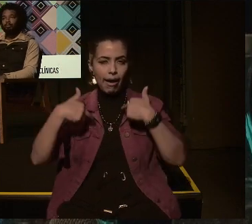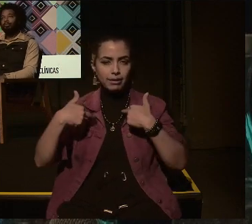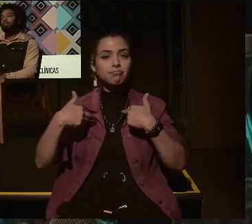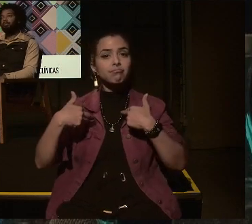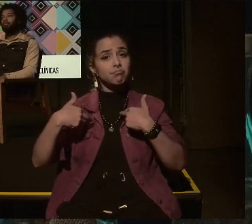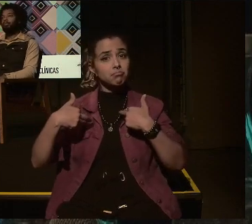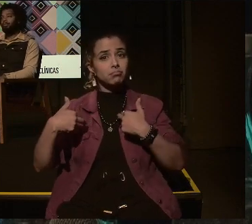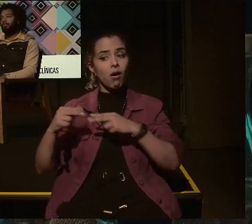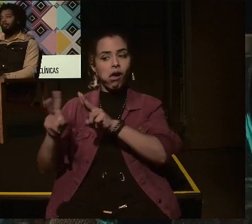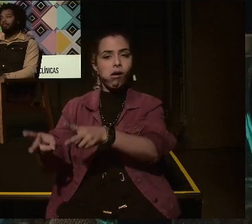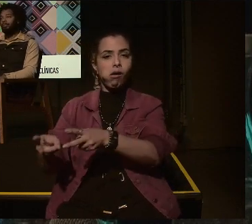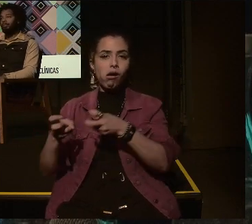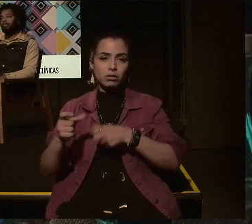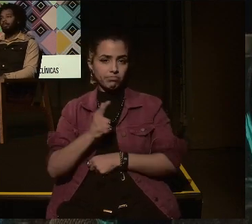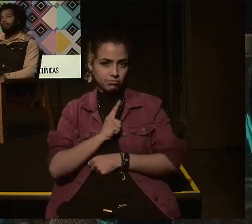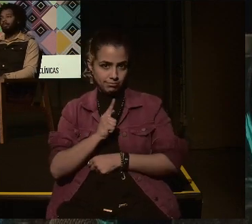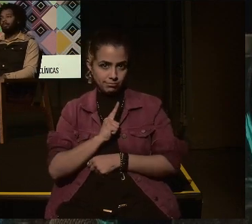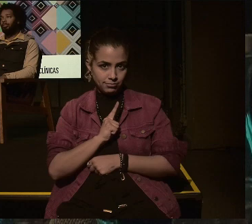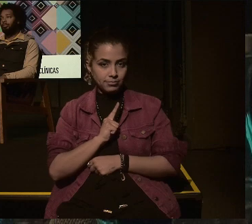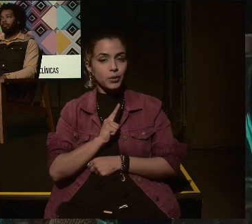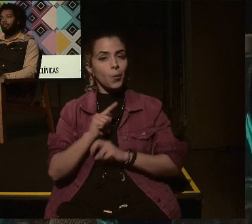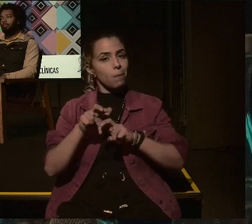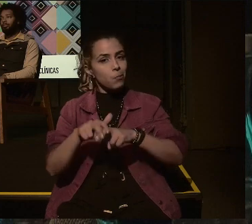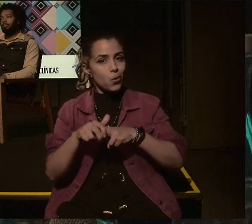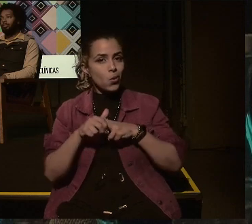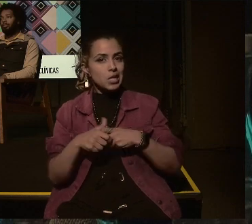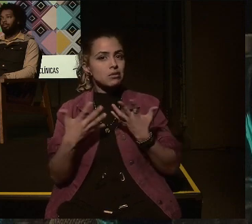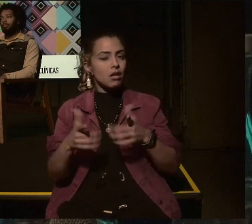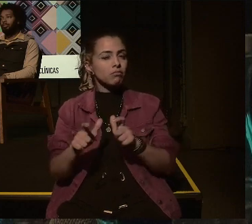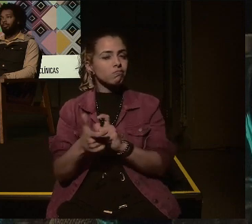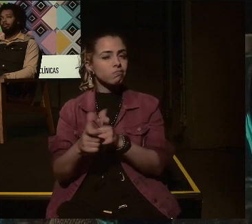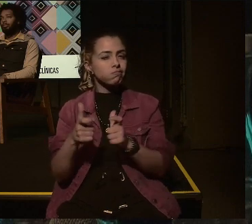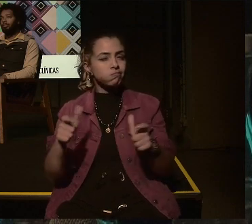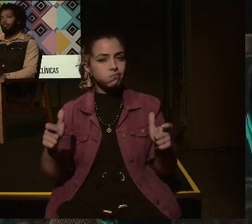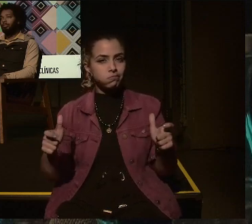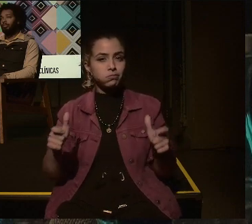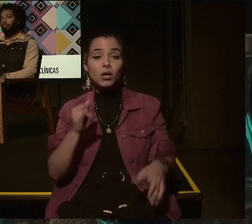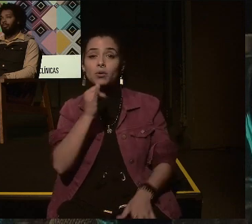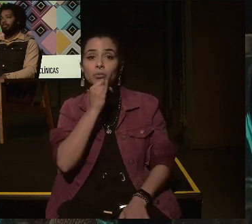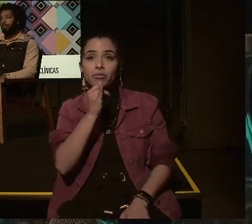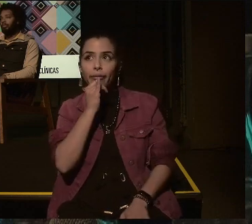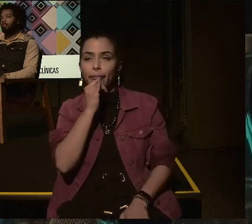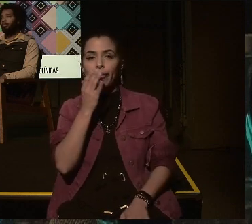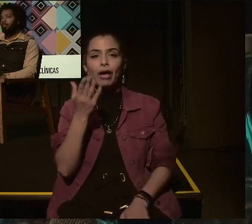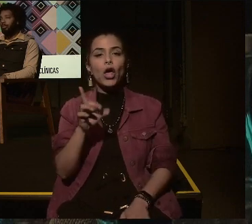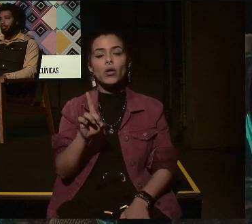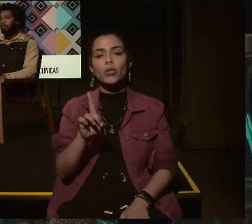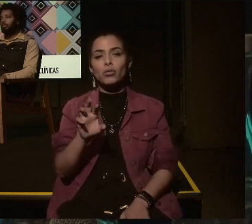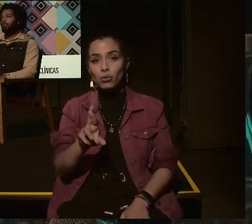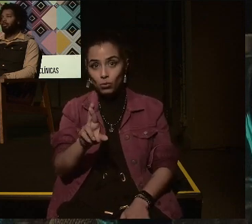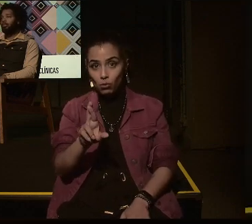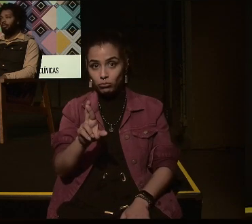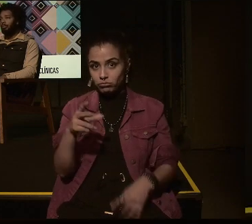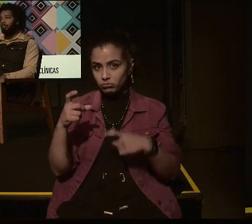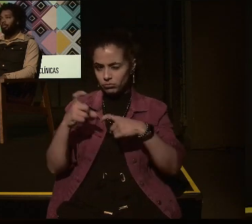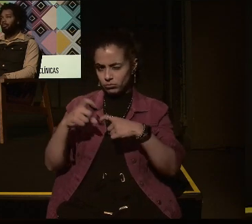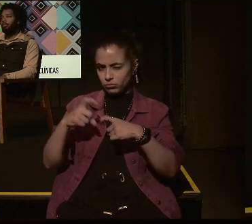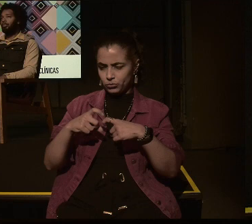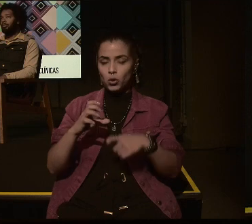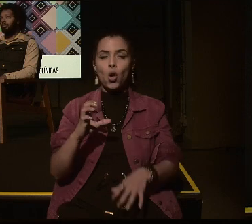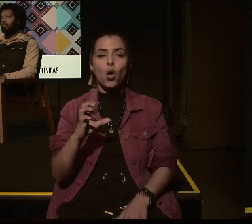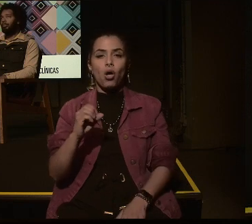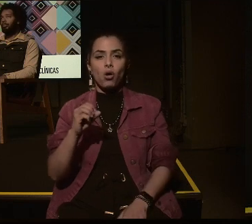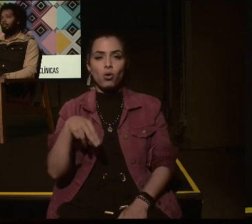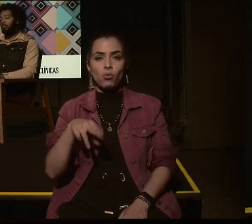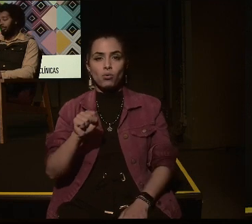está querendo esses ambulatórios, esses convênios, doutor consulta black, né? Algo do gênero. Então,